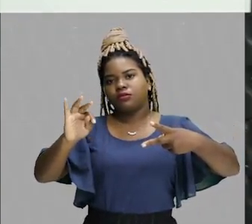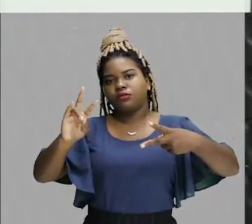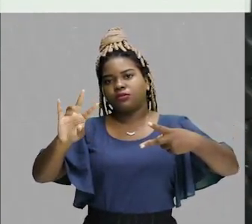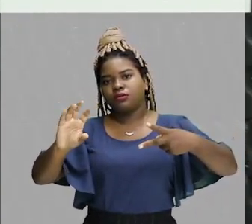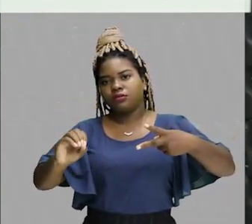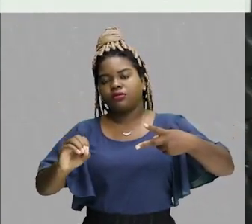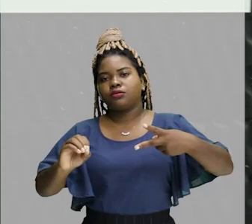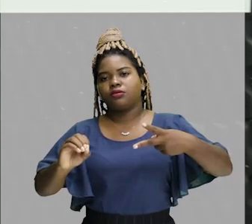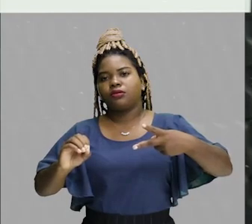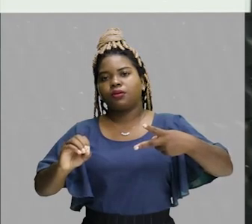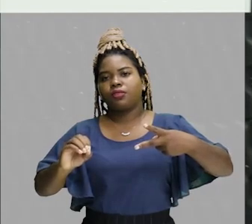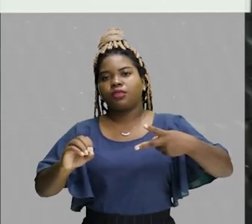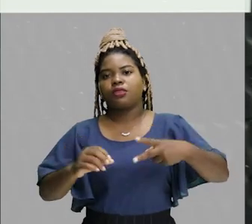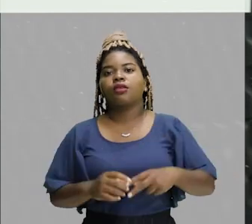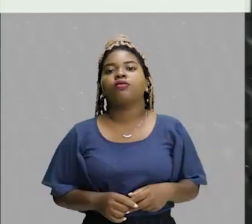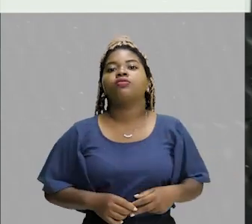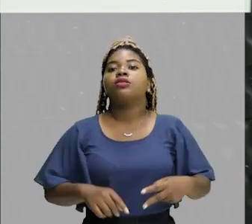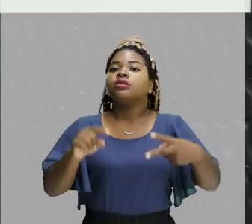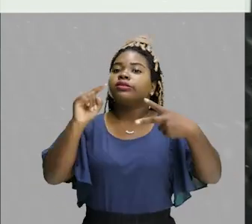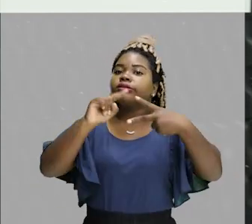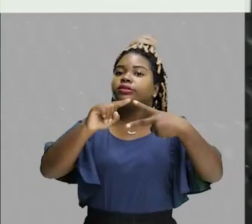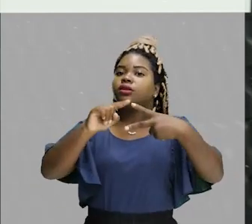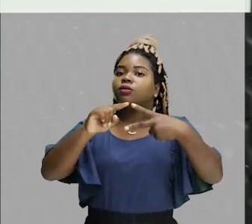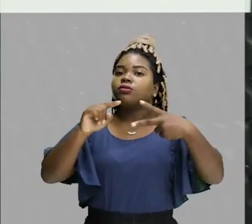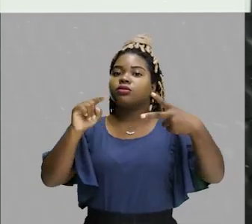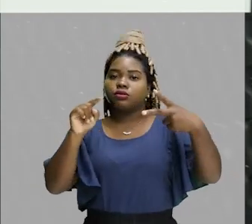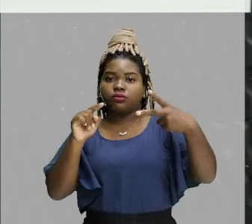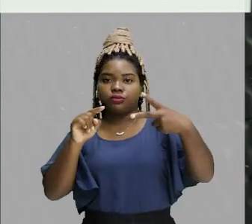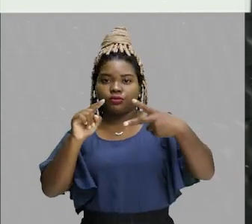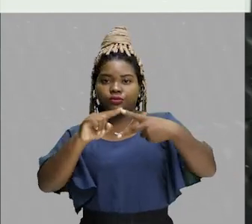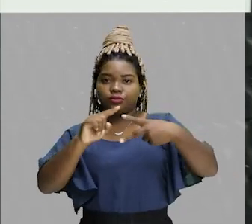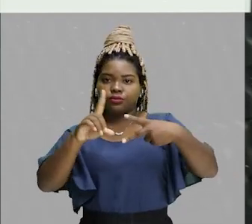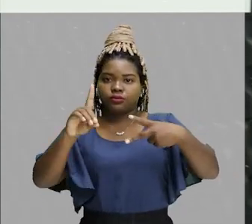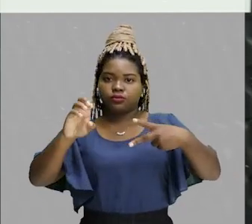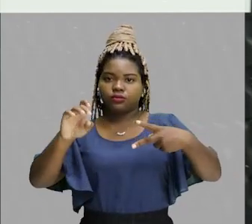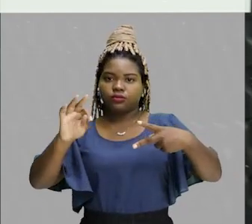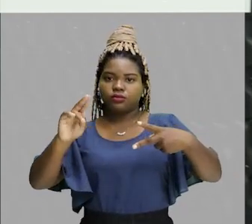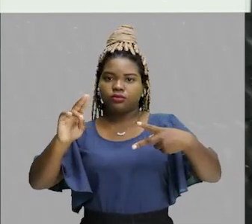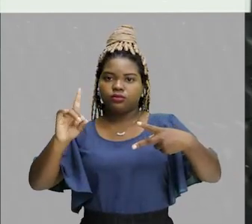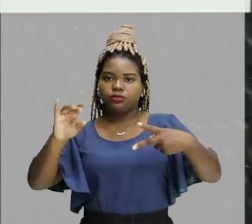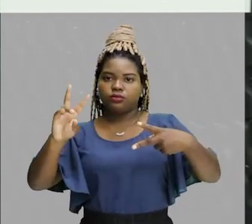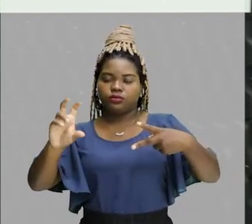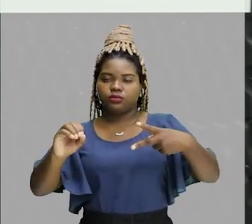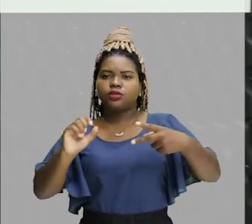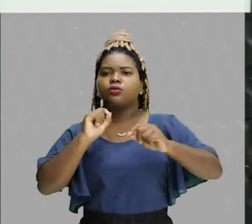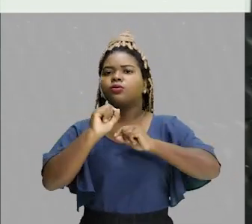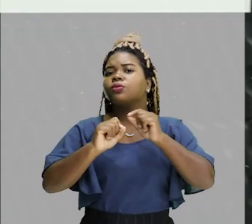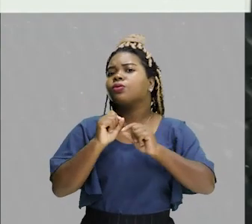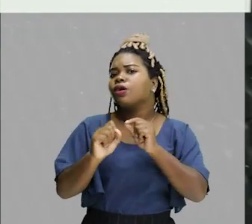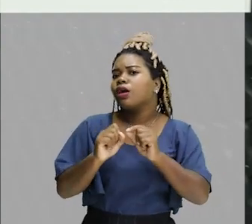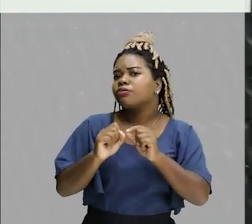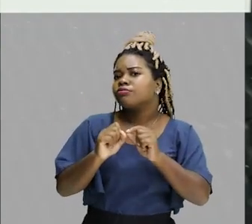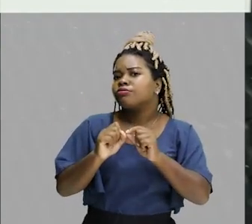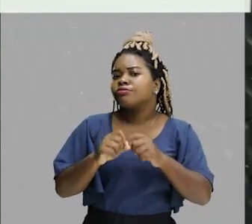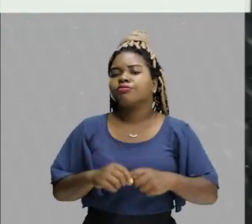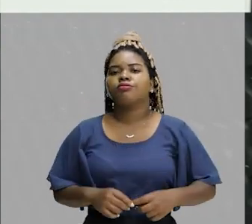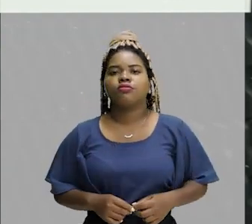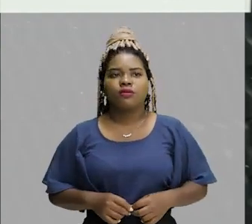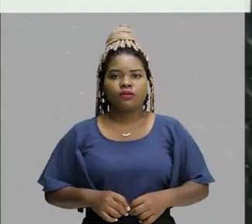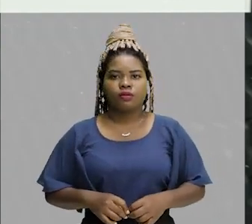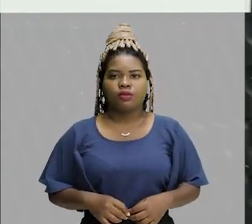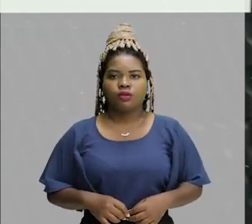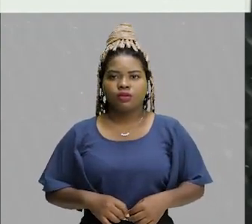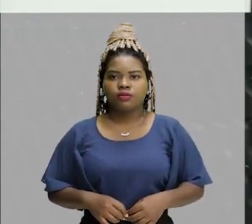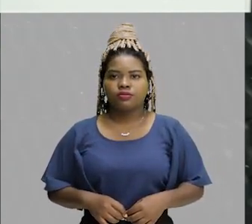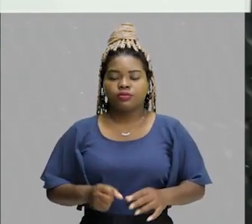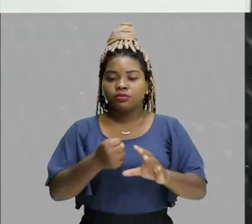dedução. Método dedutivo, ok? O método dedutivo,